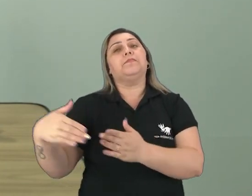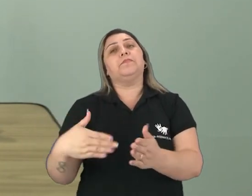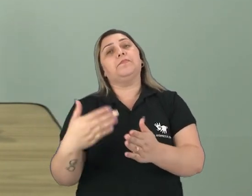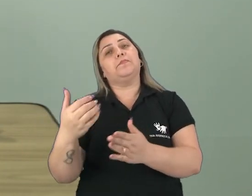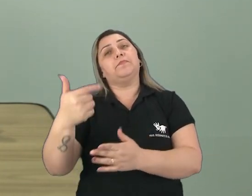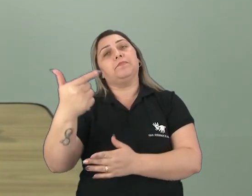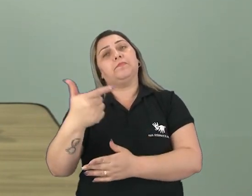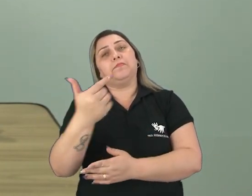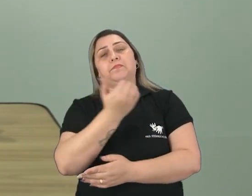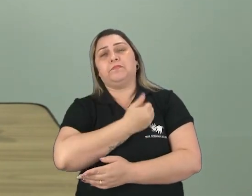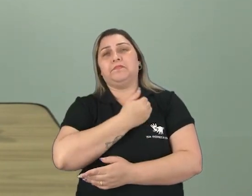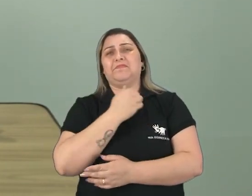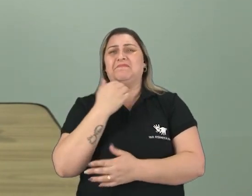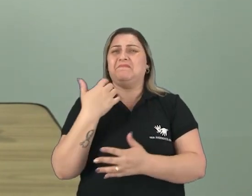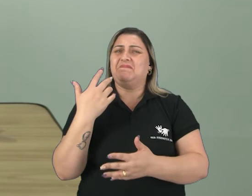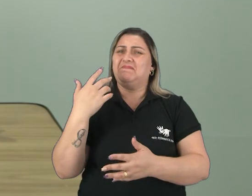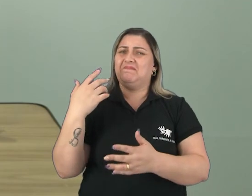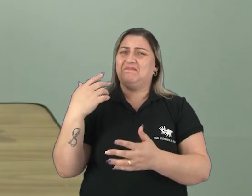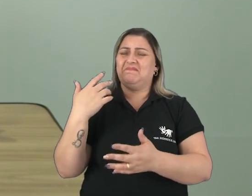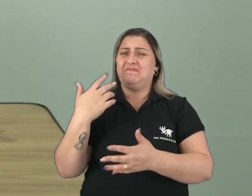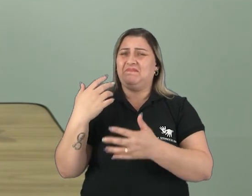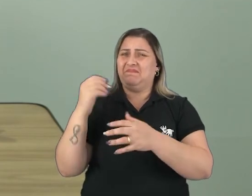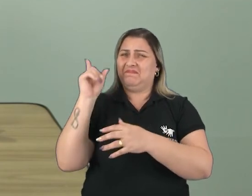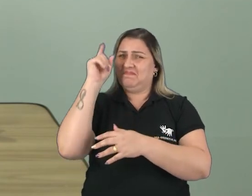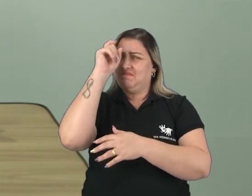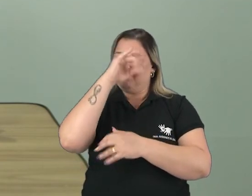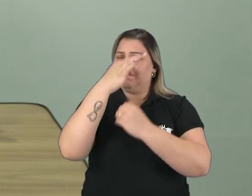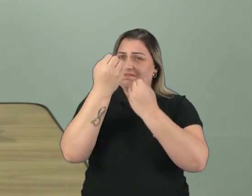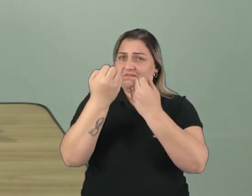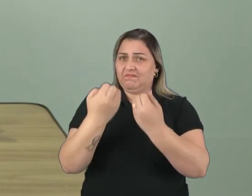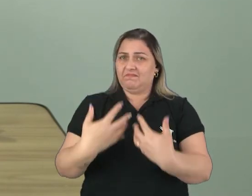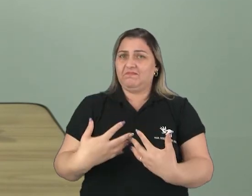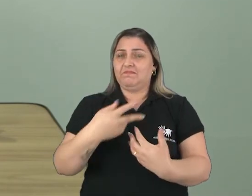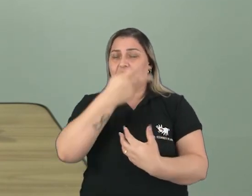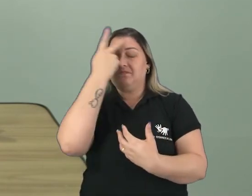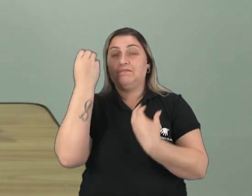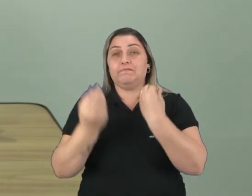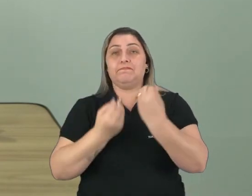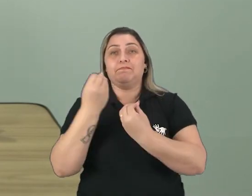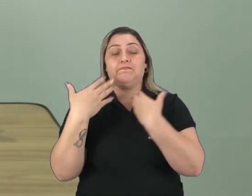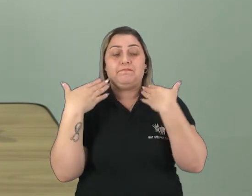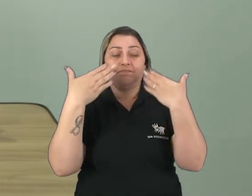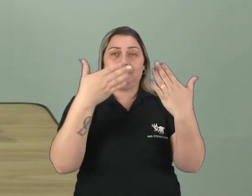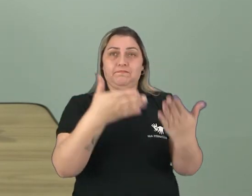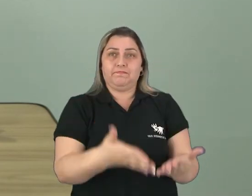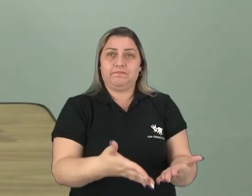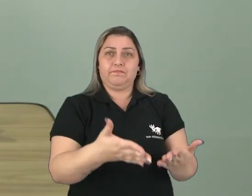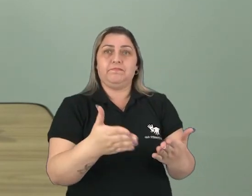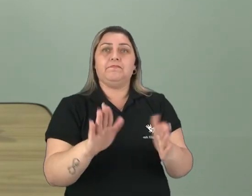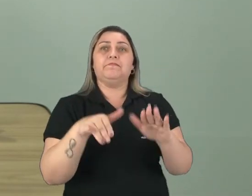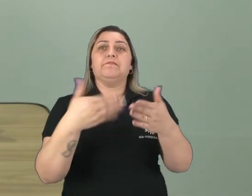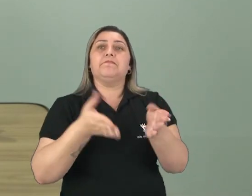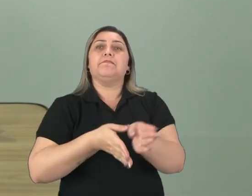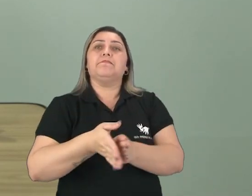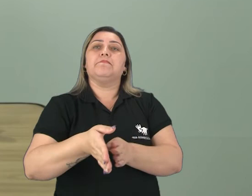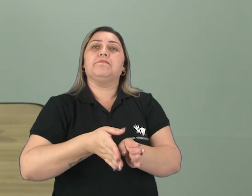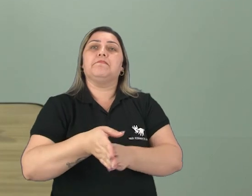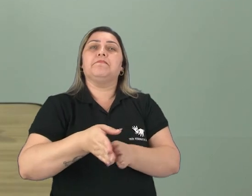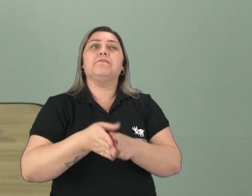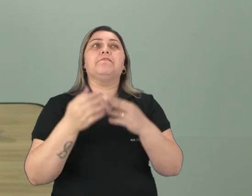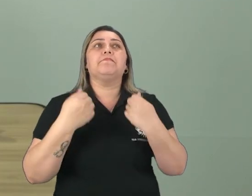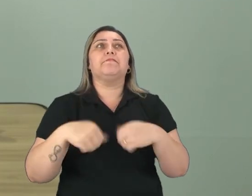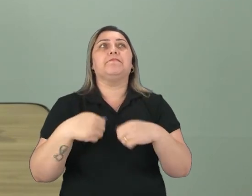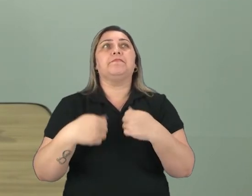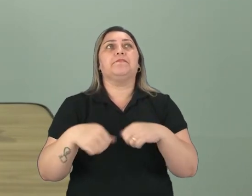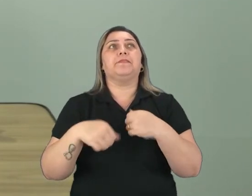número 2 seria muito complicado explicar para a pessoa como ela deverá seguir, quais orientações que ela